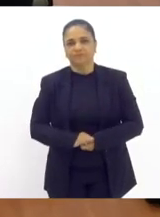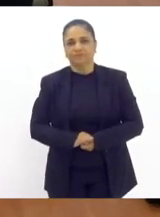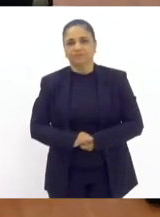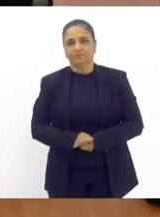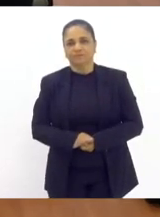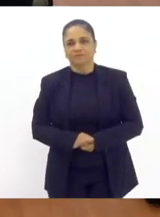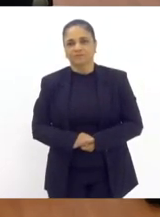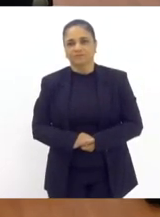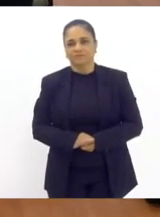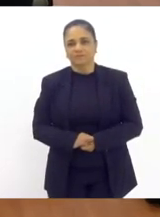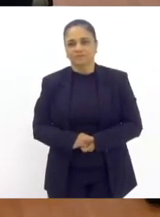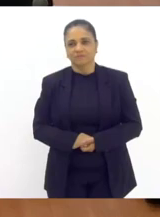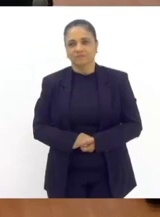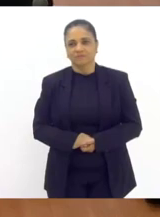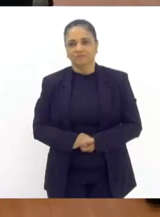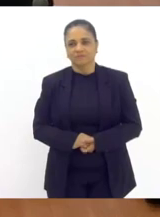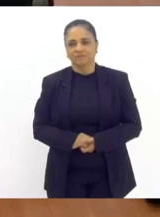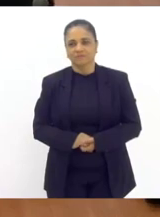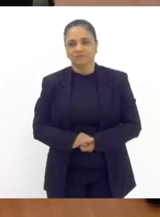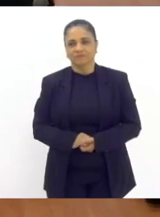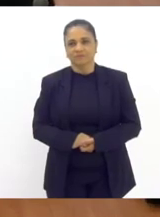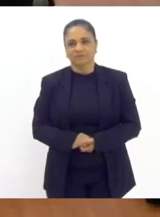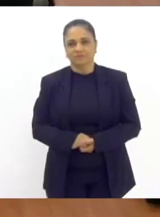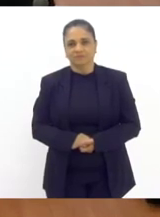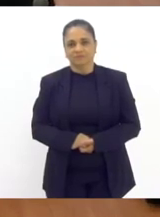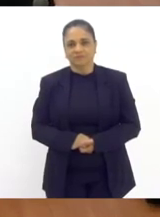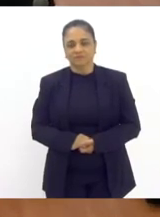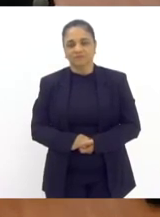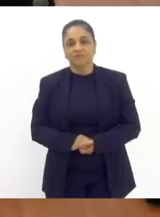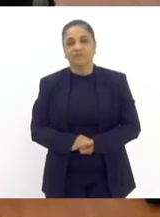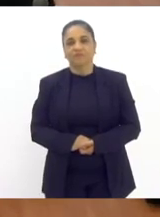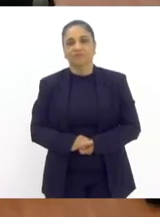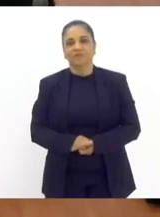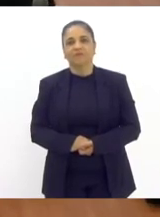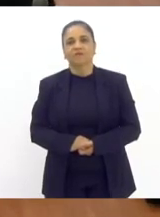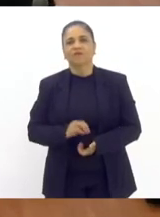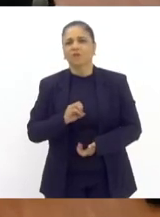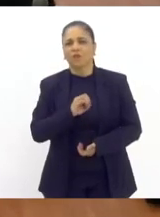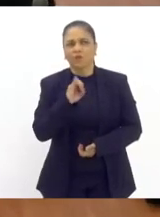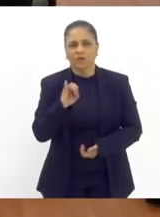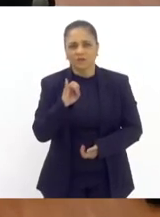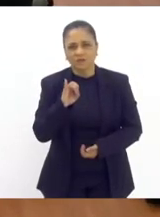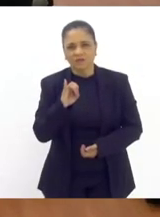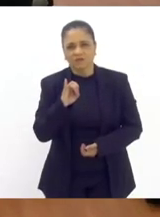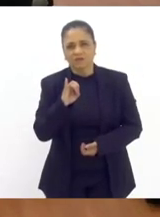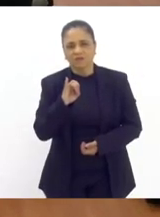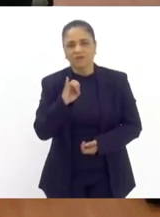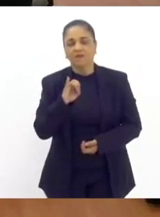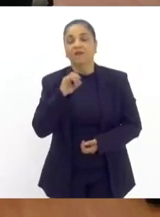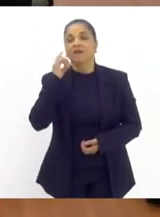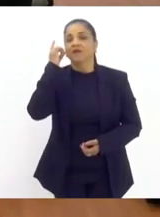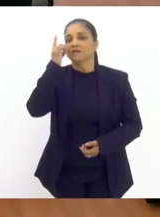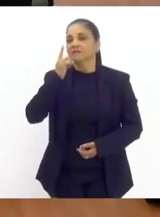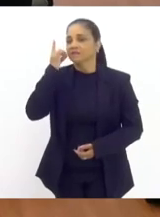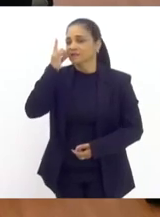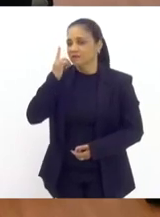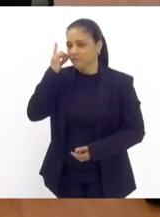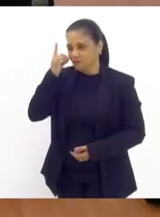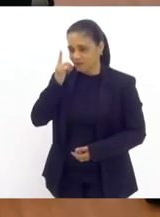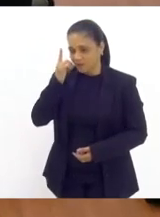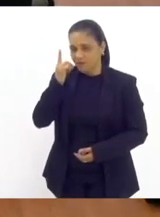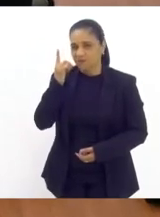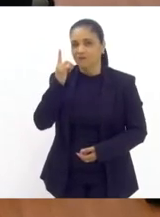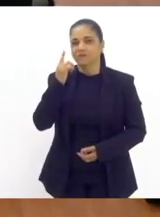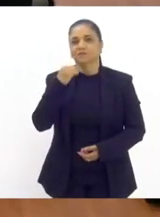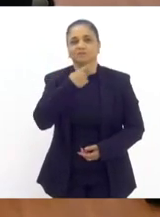não já tava Verde procurado Oi pois não senhora Presidente